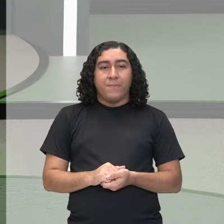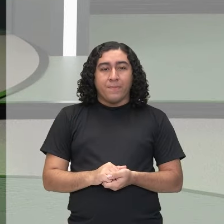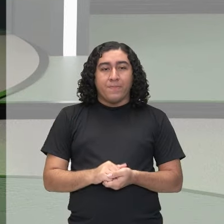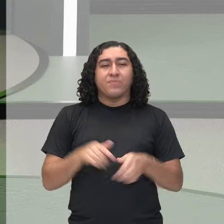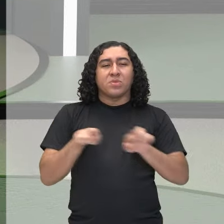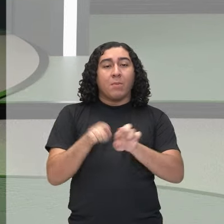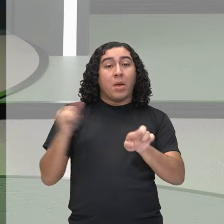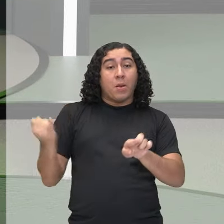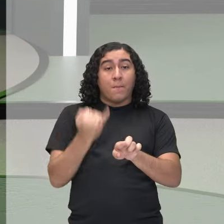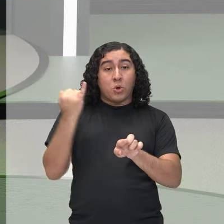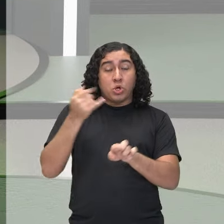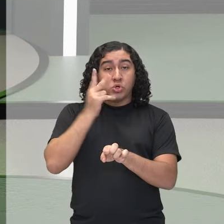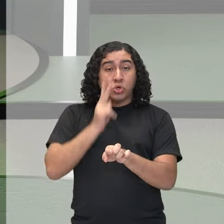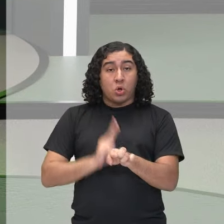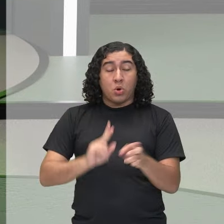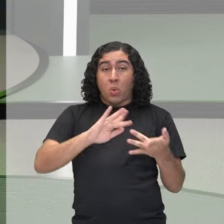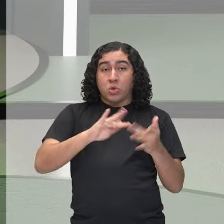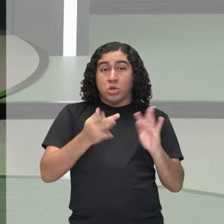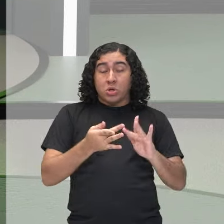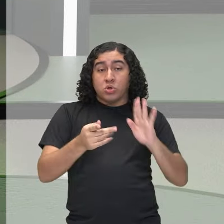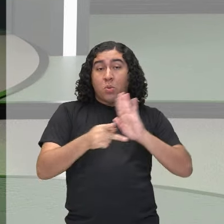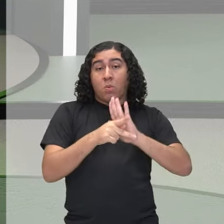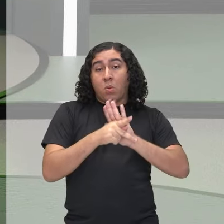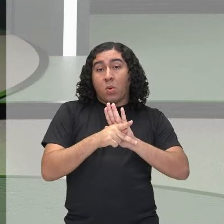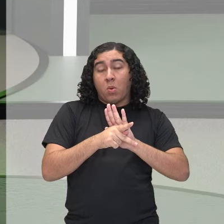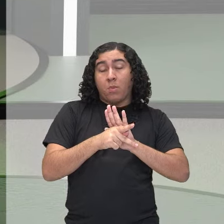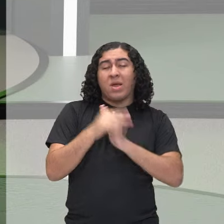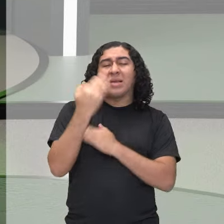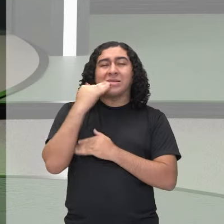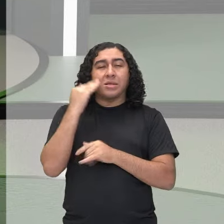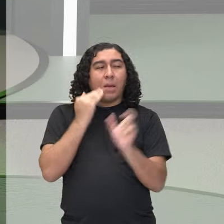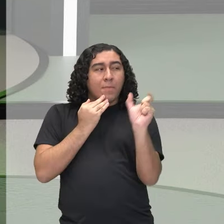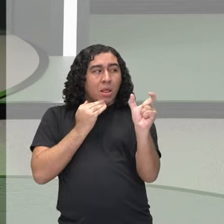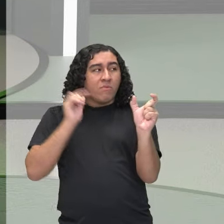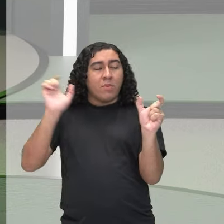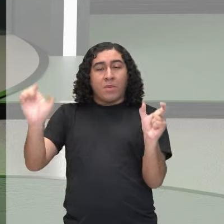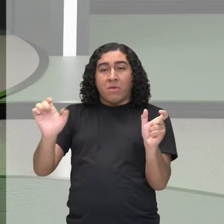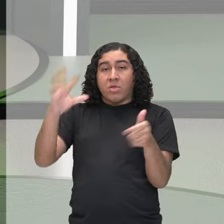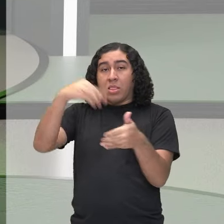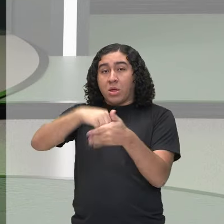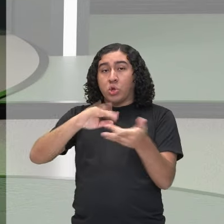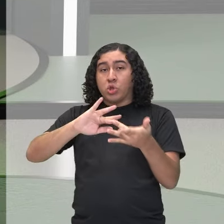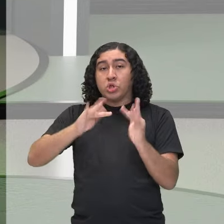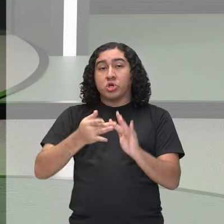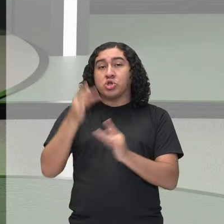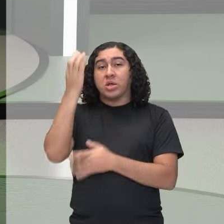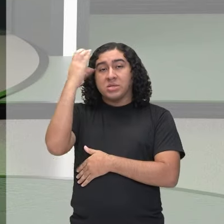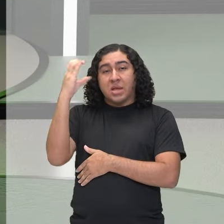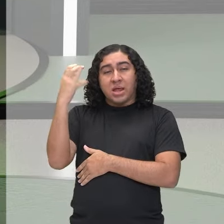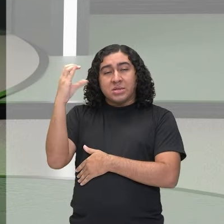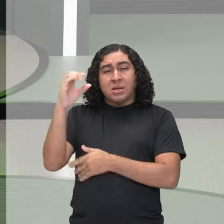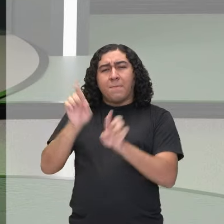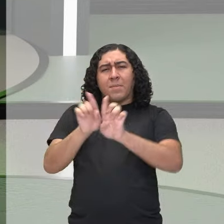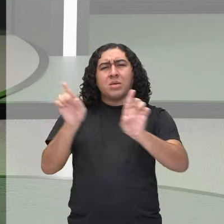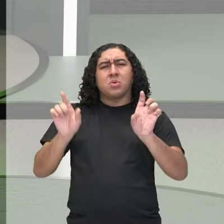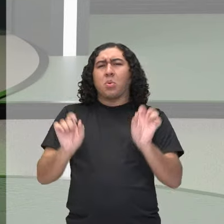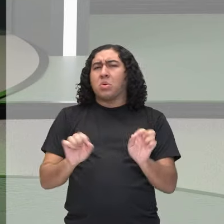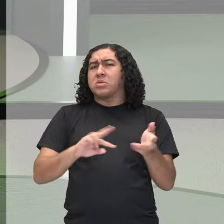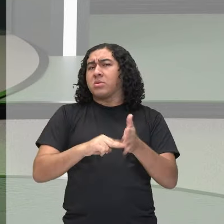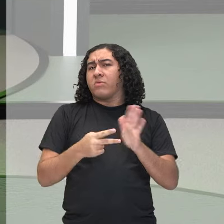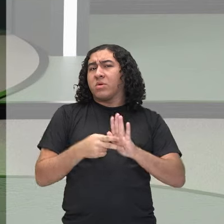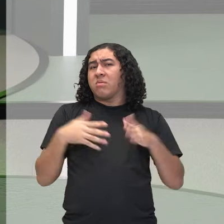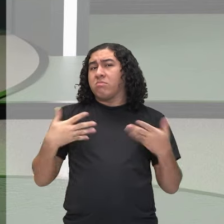importância histórica da língua na compreensão dos termos científicos. O que eu quero dizer com isso, professora? O que você